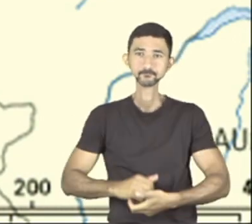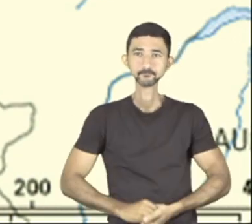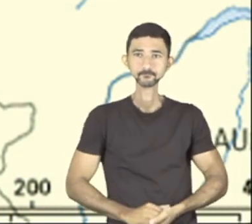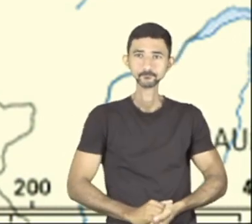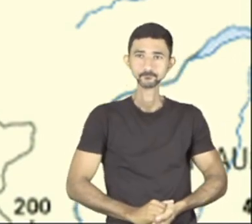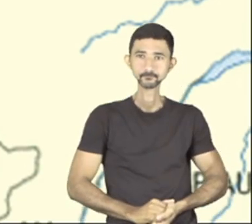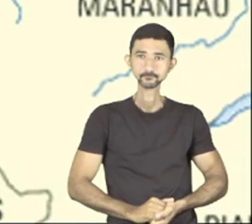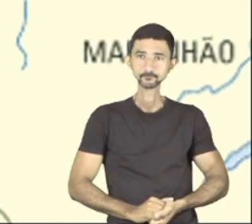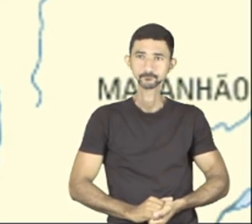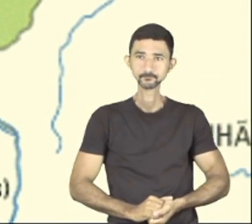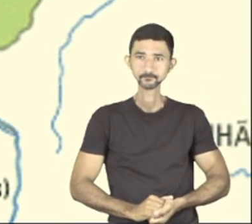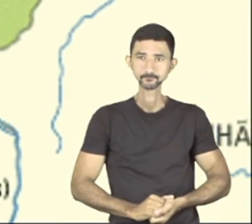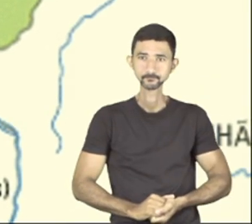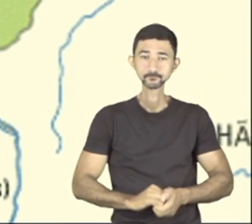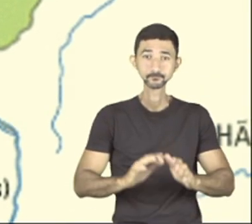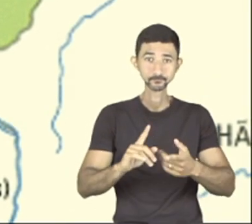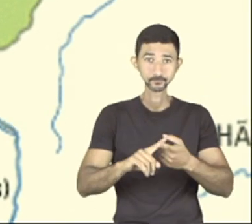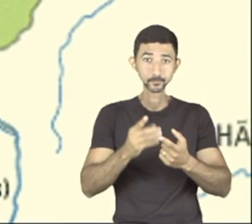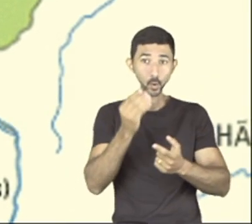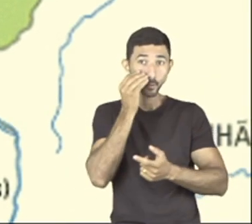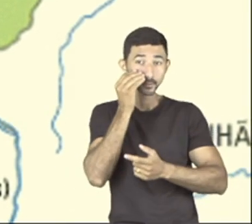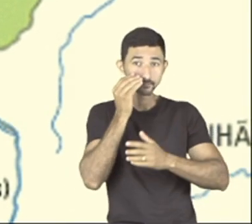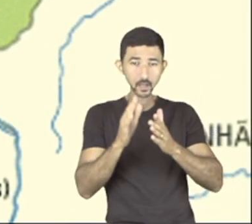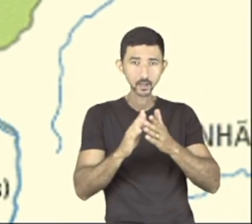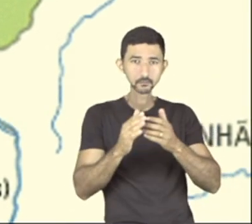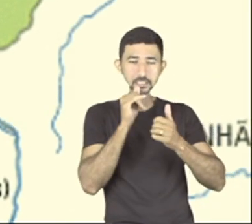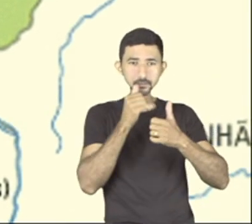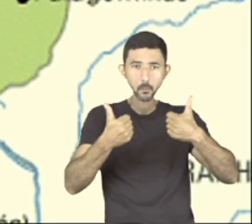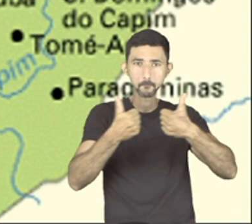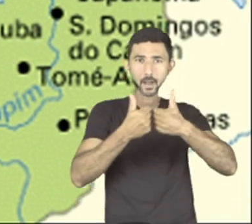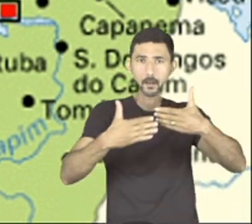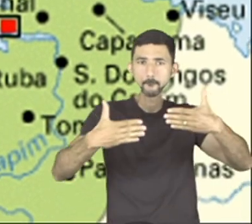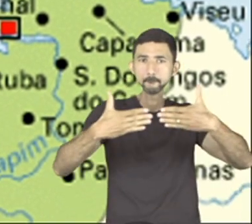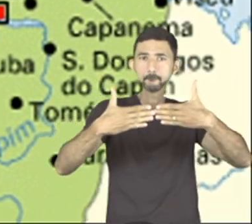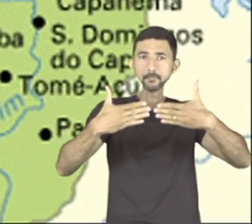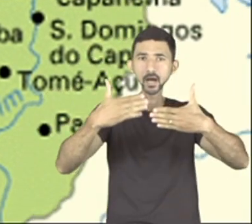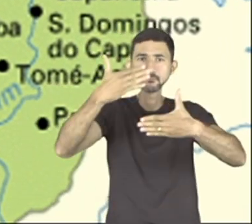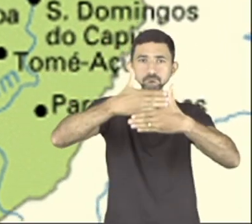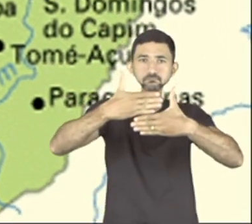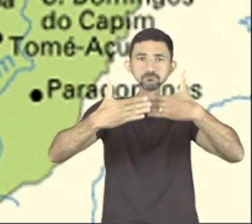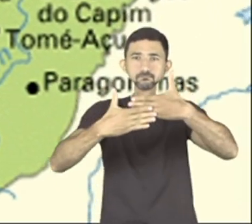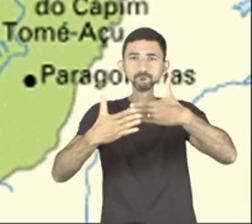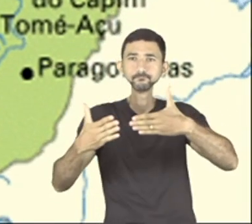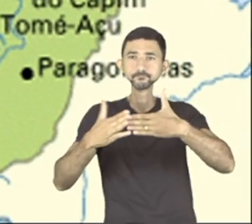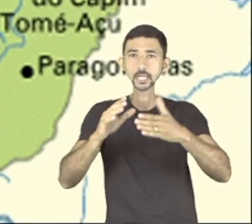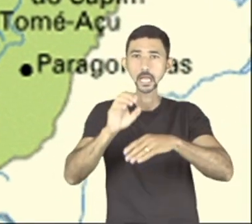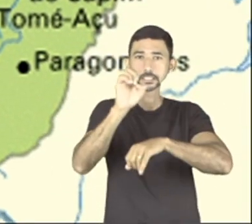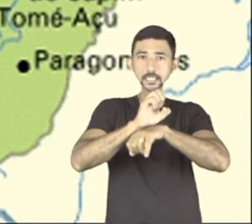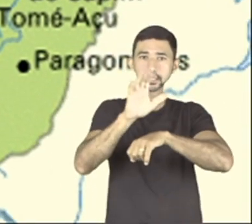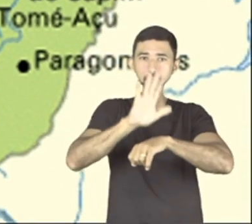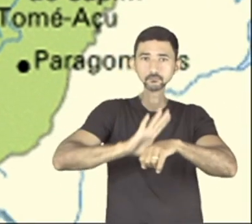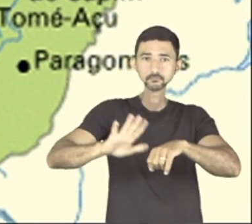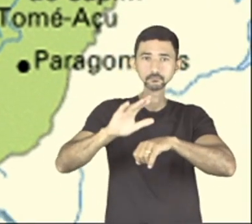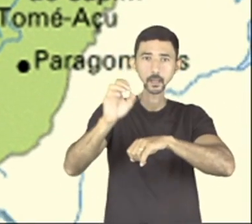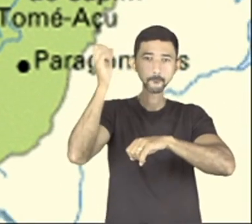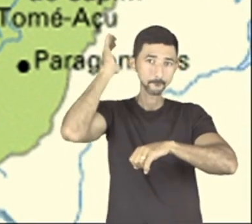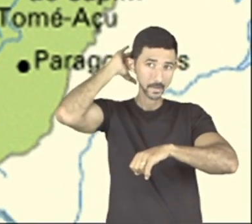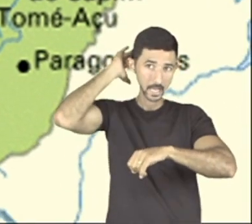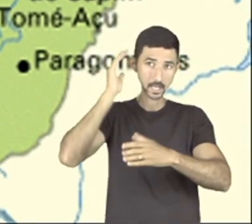ok? Então agora a gente vai observar os limites aqui do estado do Pará. O estado do Pará, vocês vão observar que